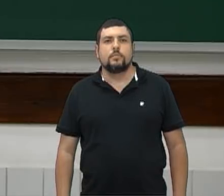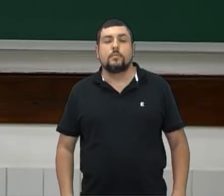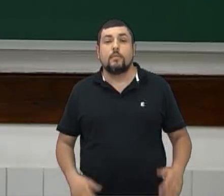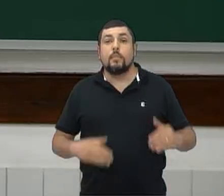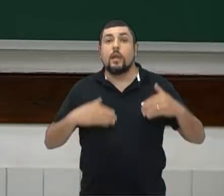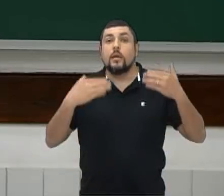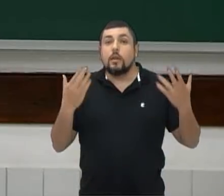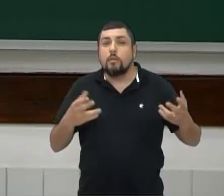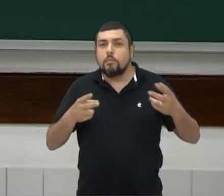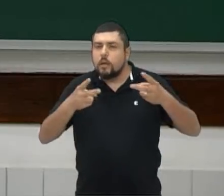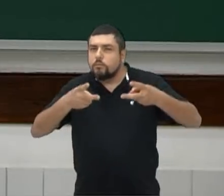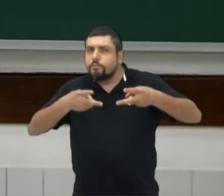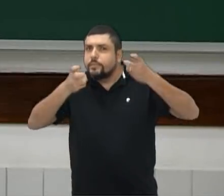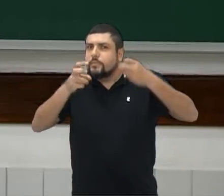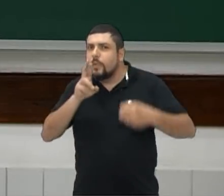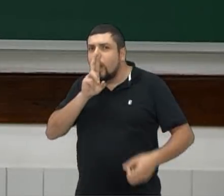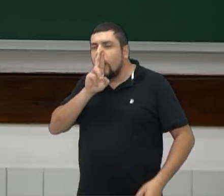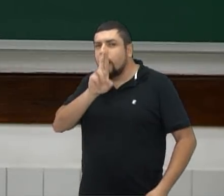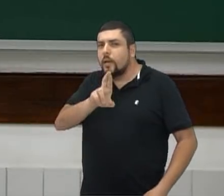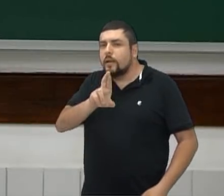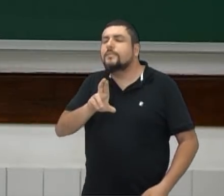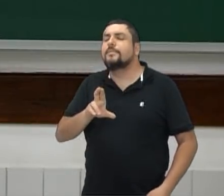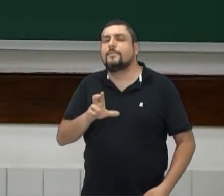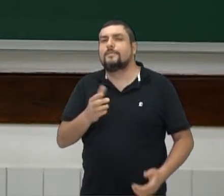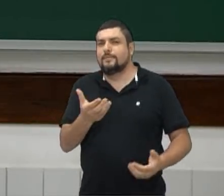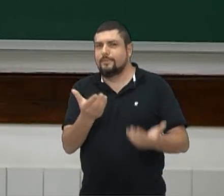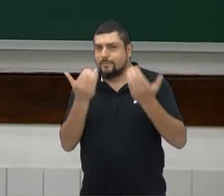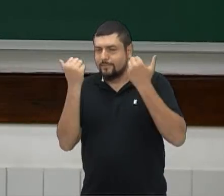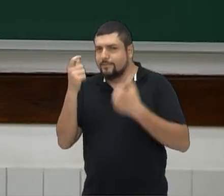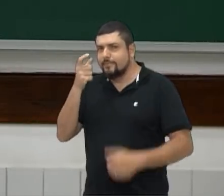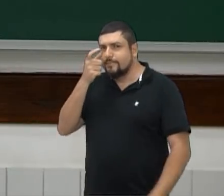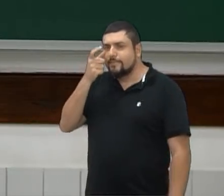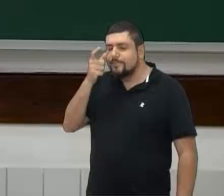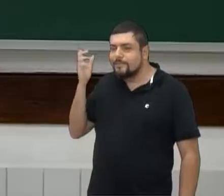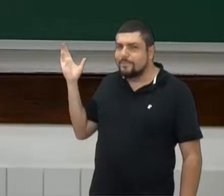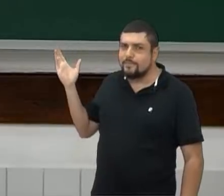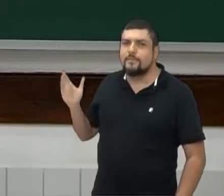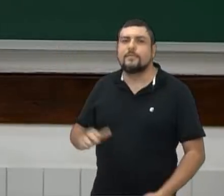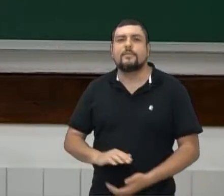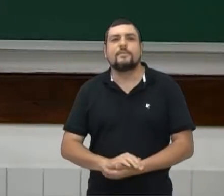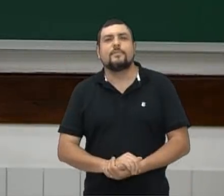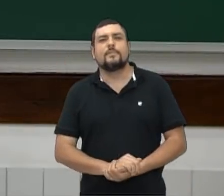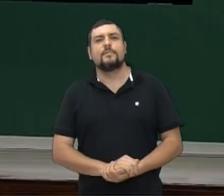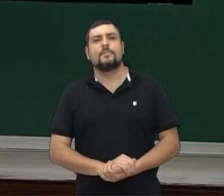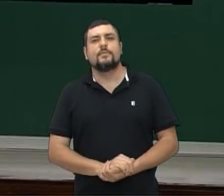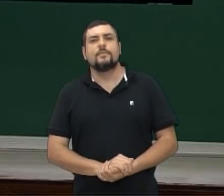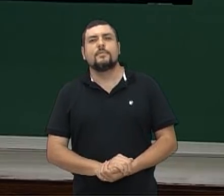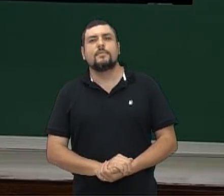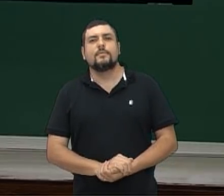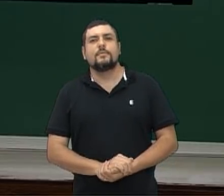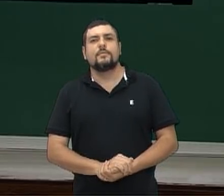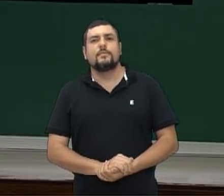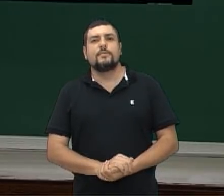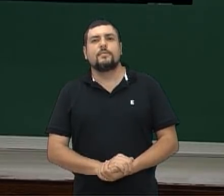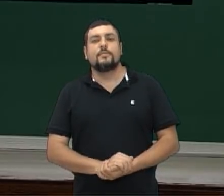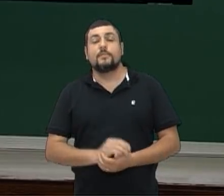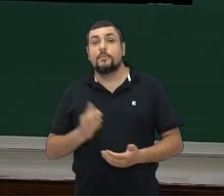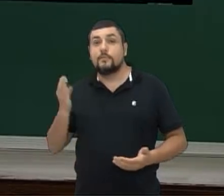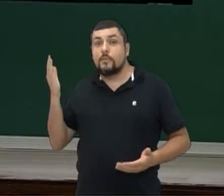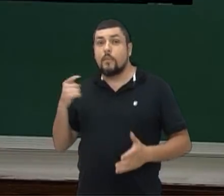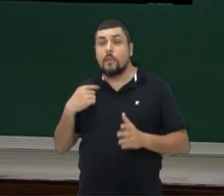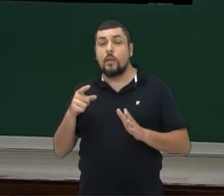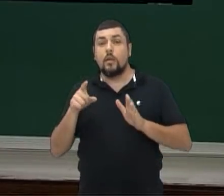Então, alunos, conseguiram identificar? Vem com o professor aqui, vamos verificar aqui na tela? Olha só, a pergunta